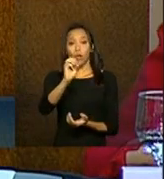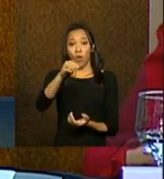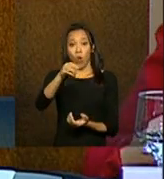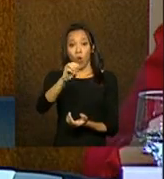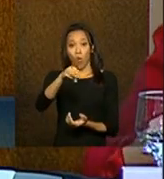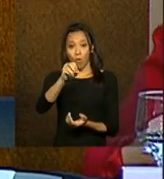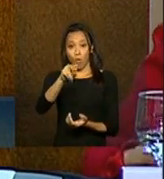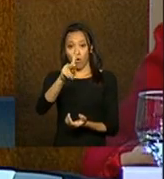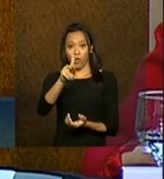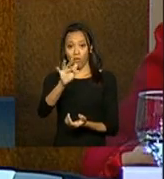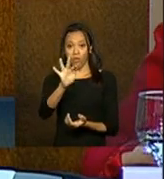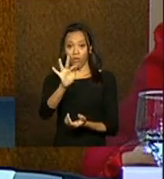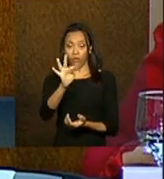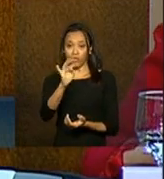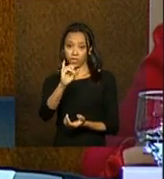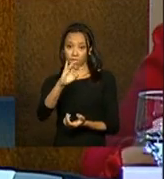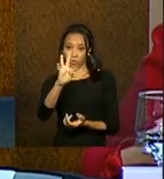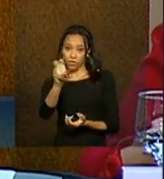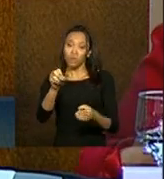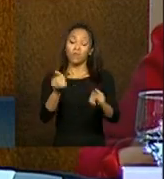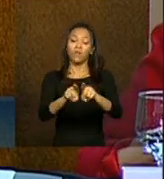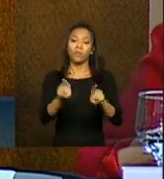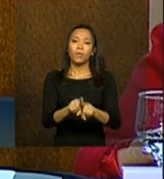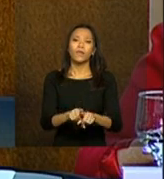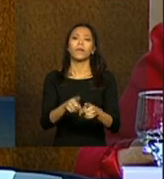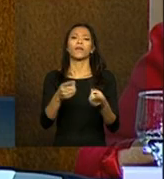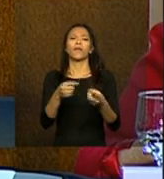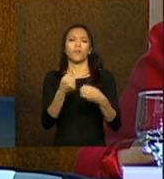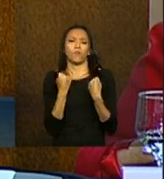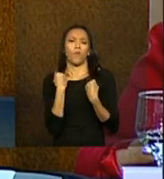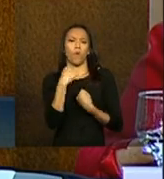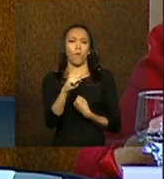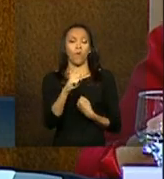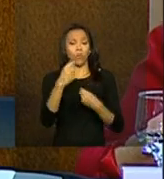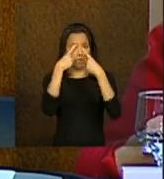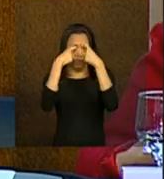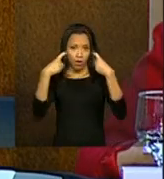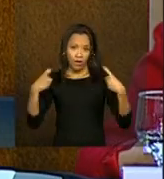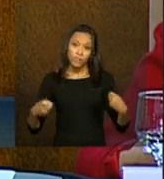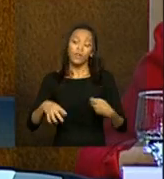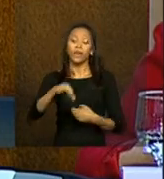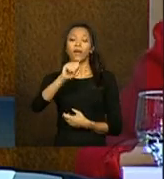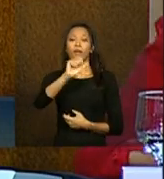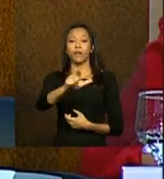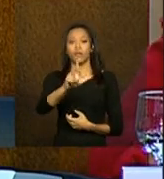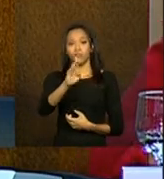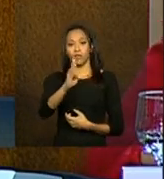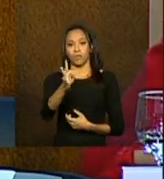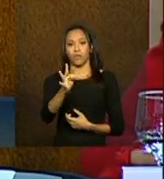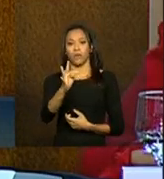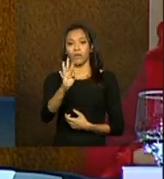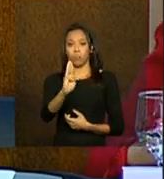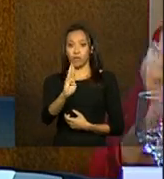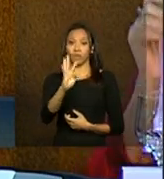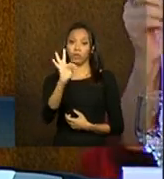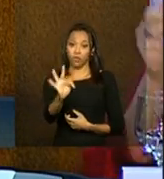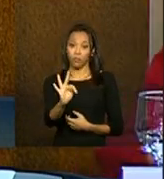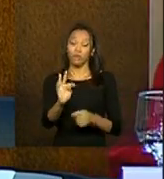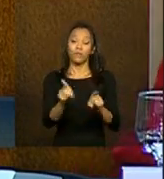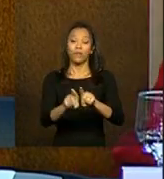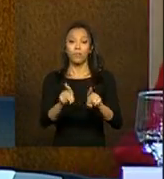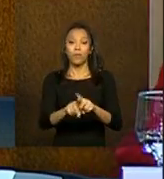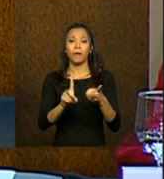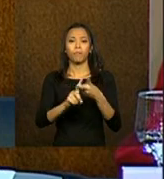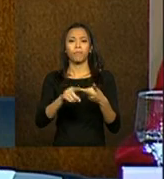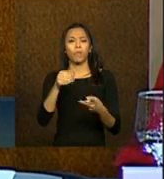Promoção de Direitos e Enfrentamento à Violência LGBT, a ampliação do processo transexualizador no SUS,